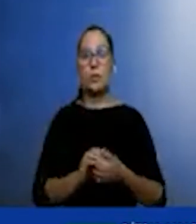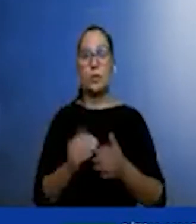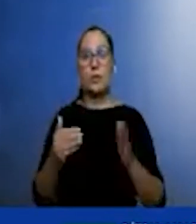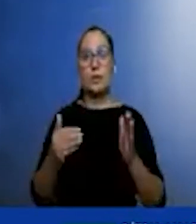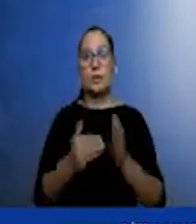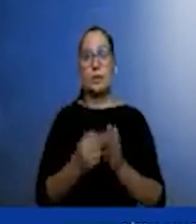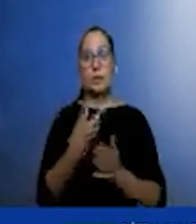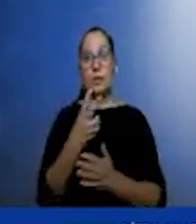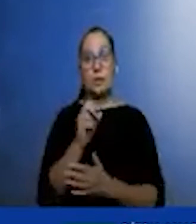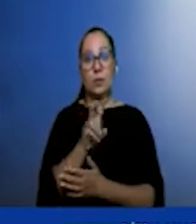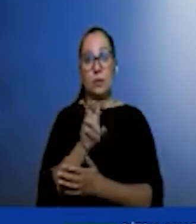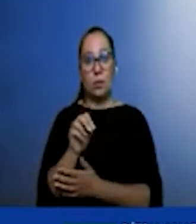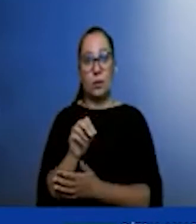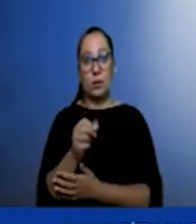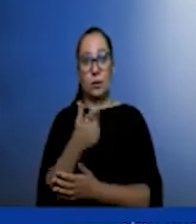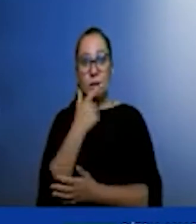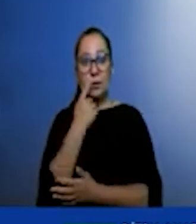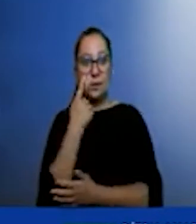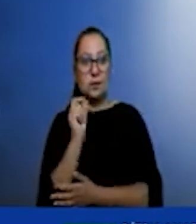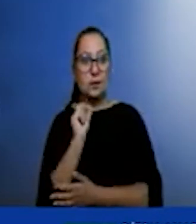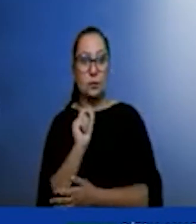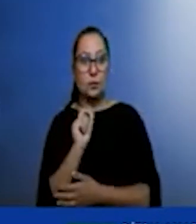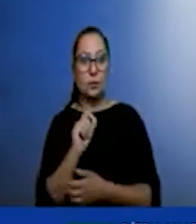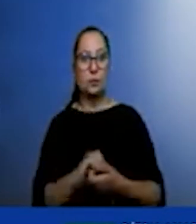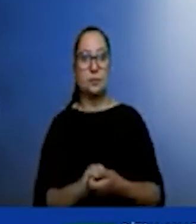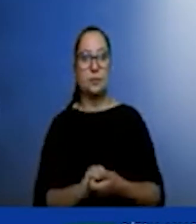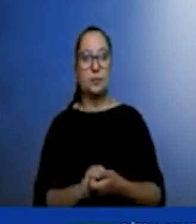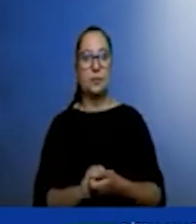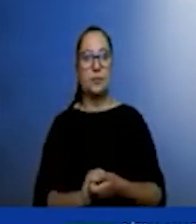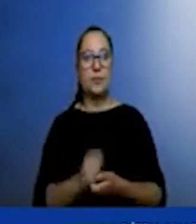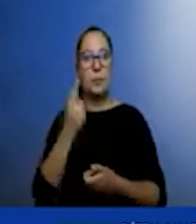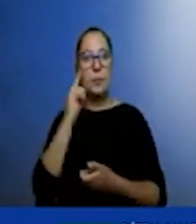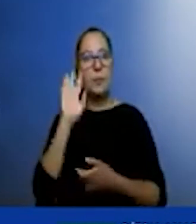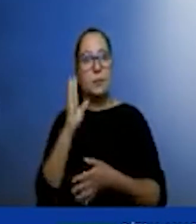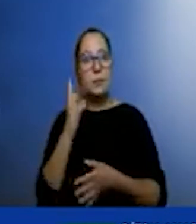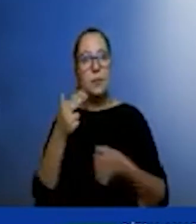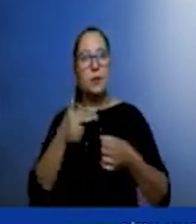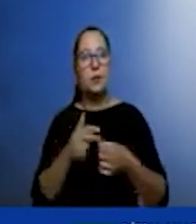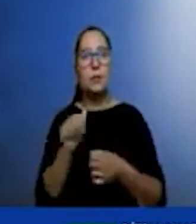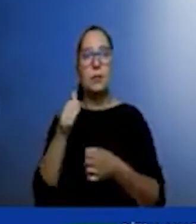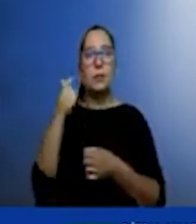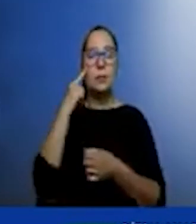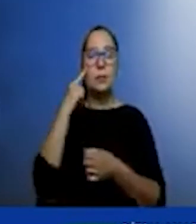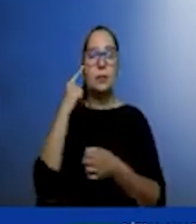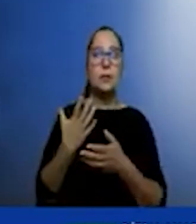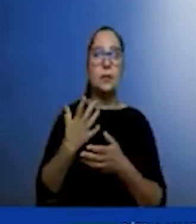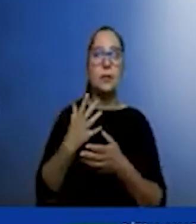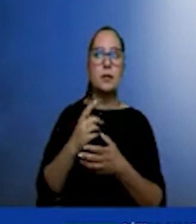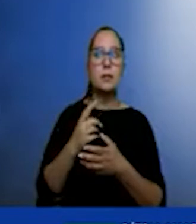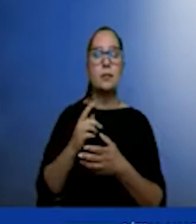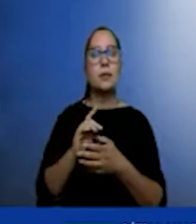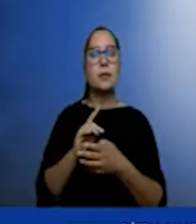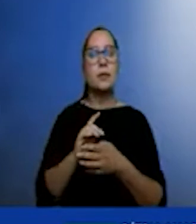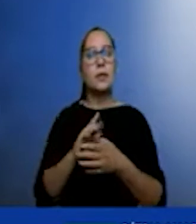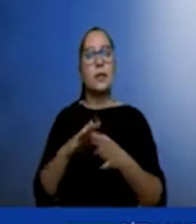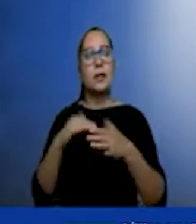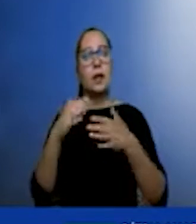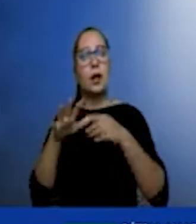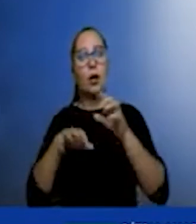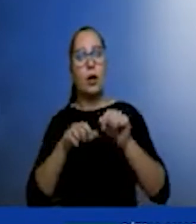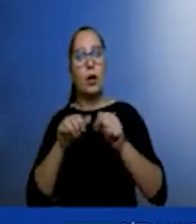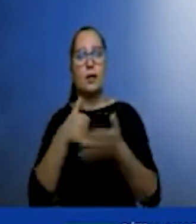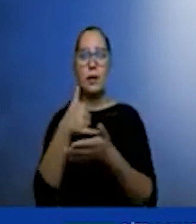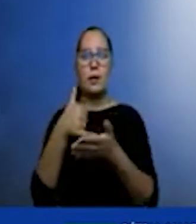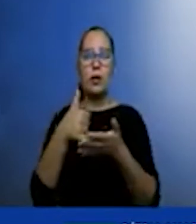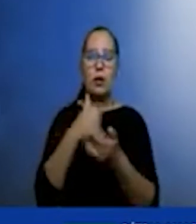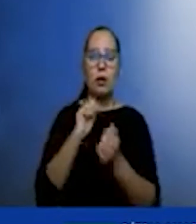2050. E o que eu acho interessante é que, quando você fala em biocombustíveis, a primeira reação é sempre pensar no waste, pensar em coleta de óleo, pensar,